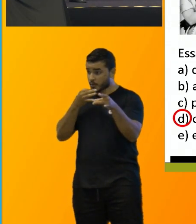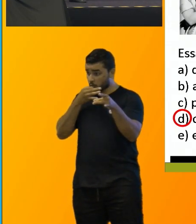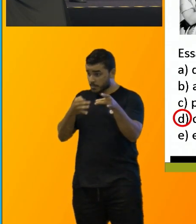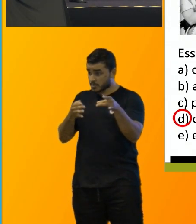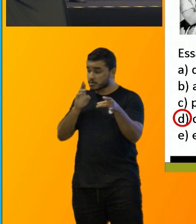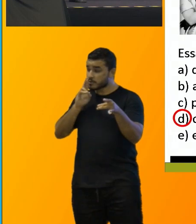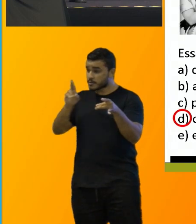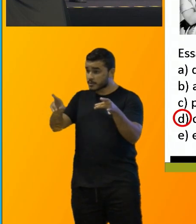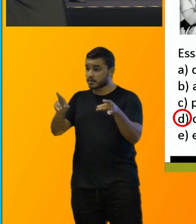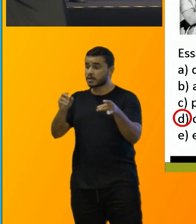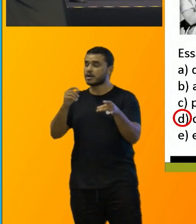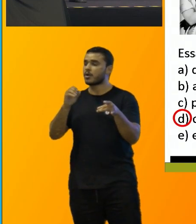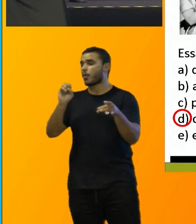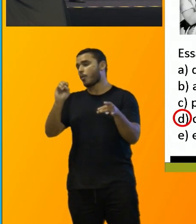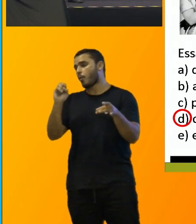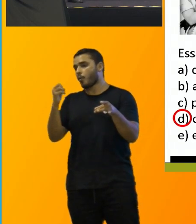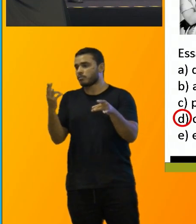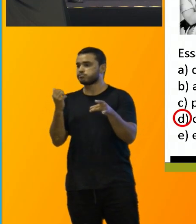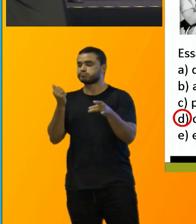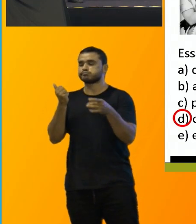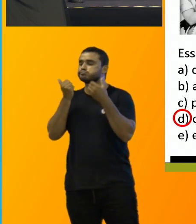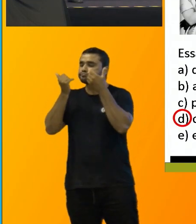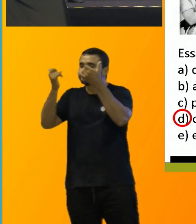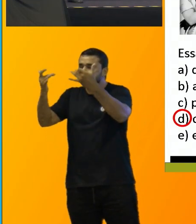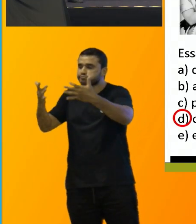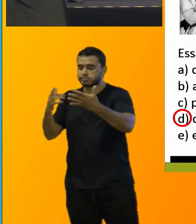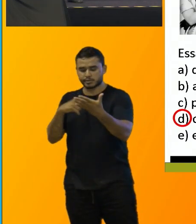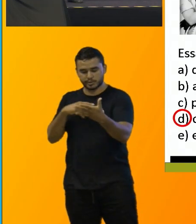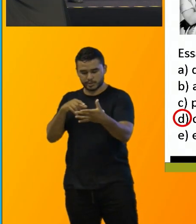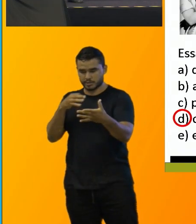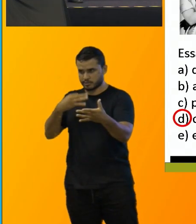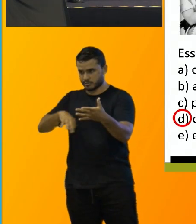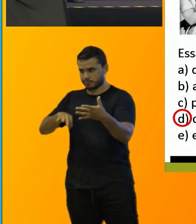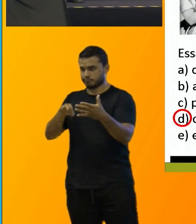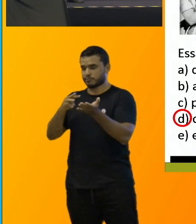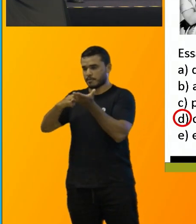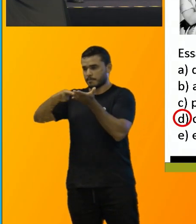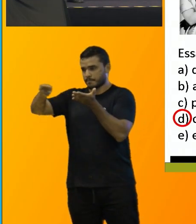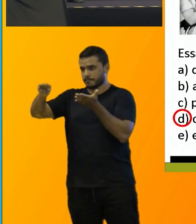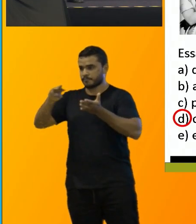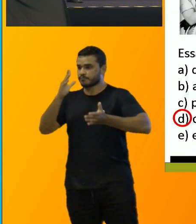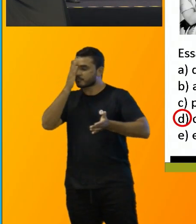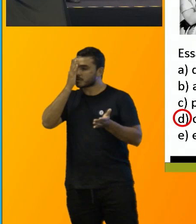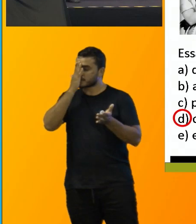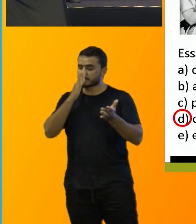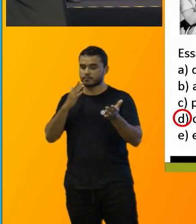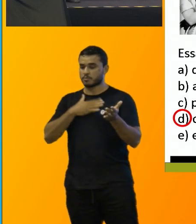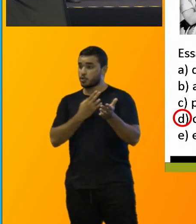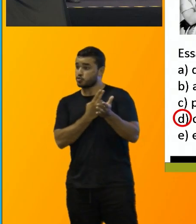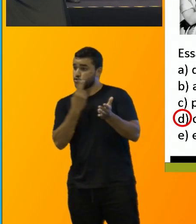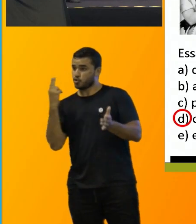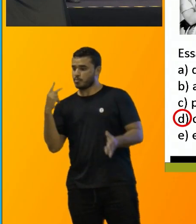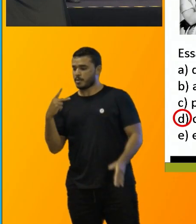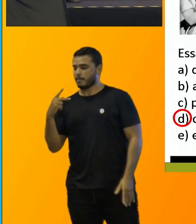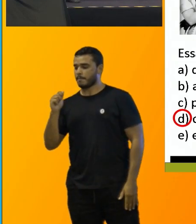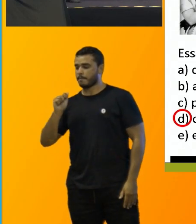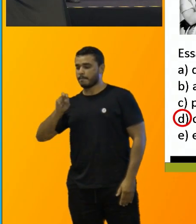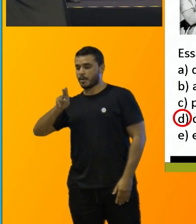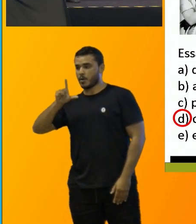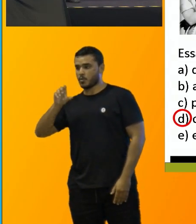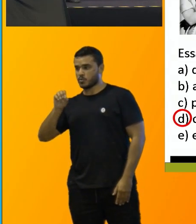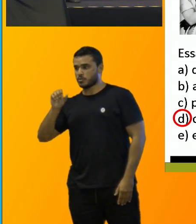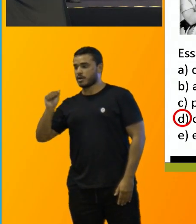feedback por áudio, que tem lá um avatarzinho escrito, Paulo Alex Lima, é este